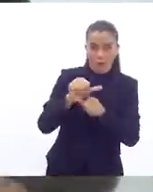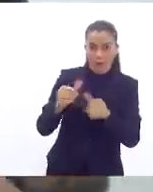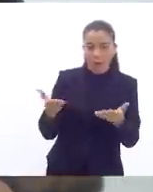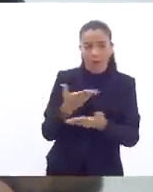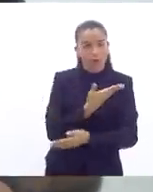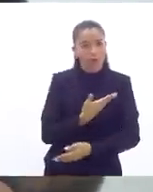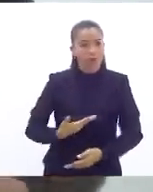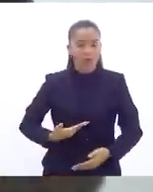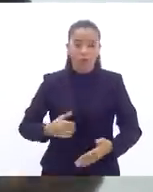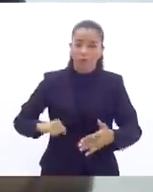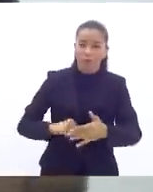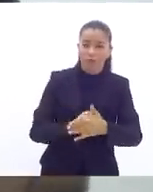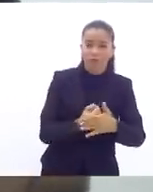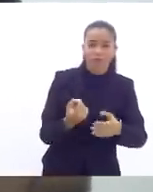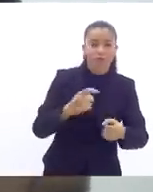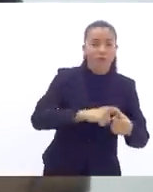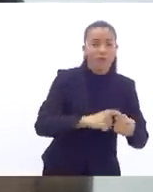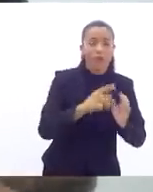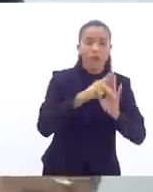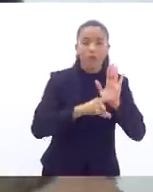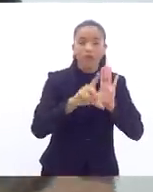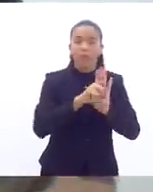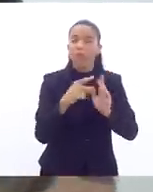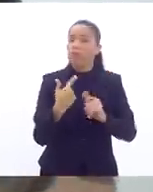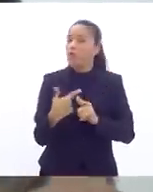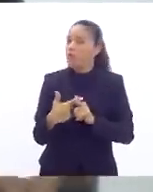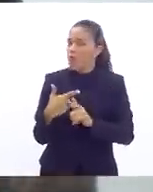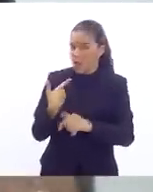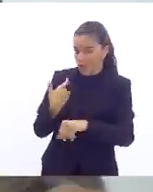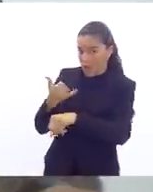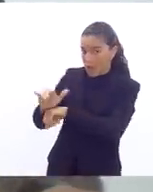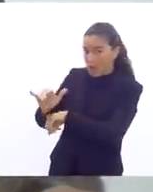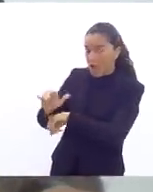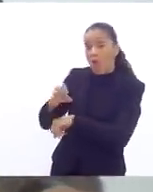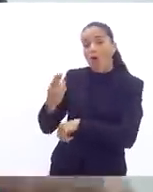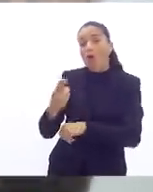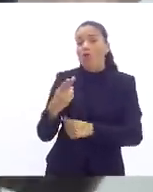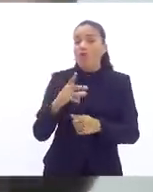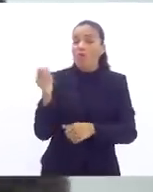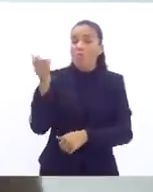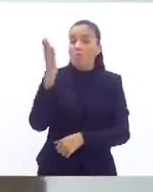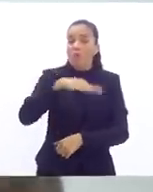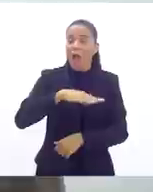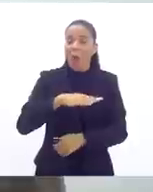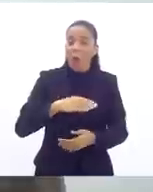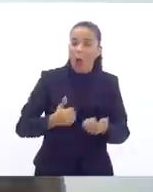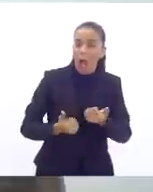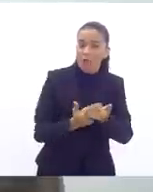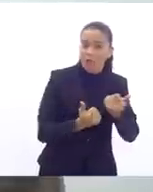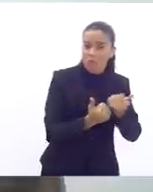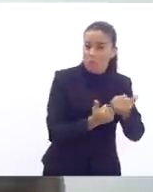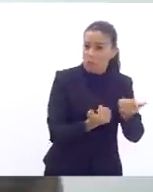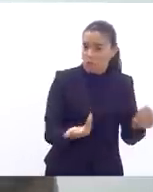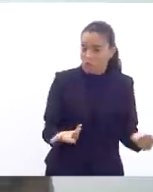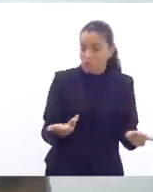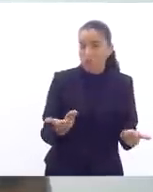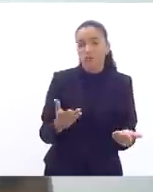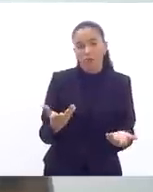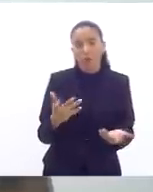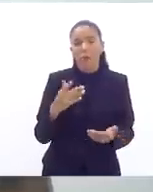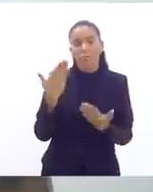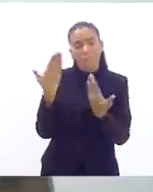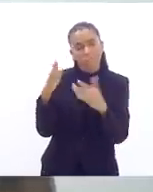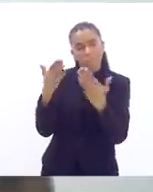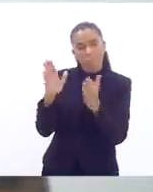do governador ele vetou inventou porque inventou porque foi enganado ou foi mal assessorado então a gente tem uma chance aqui Presidente parabéns